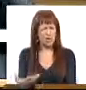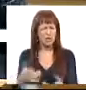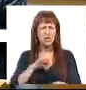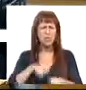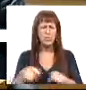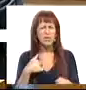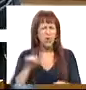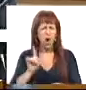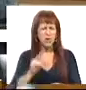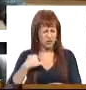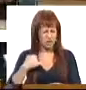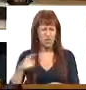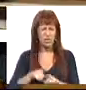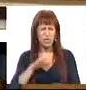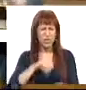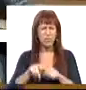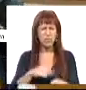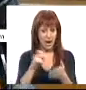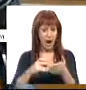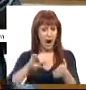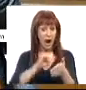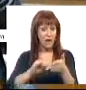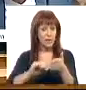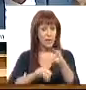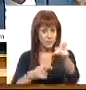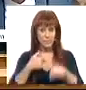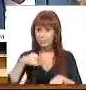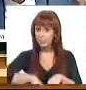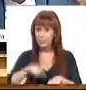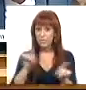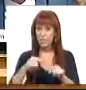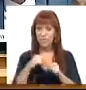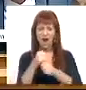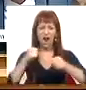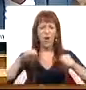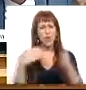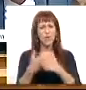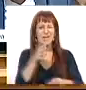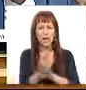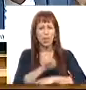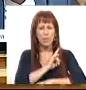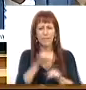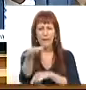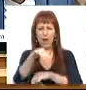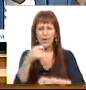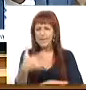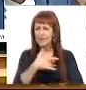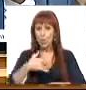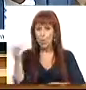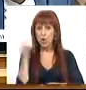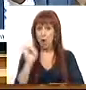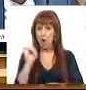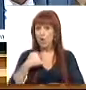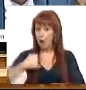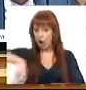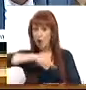Sr. Deputado, não somos nós, ó Sr. Deputado Tanata, não somos nós que estamos a engordar o setor privado na área da saúde.